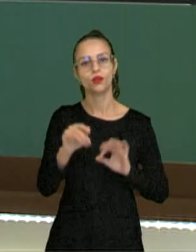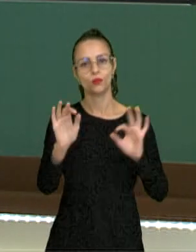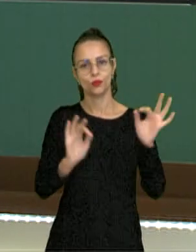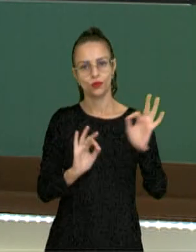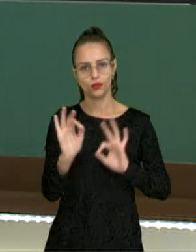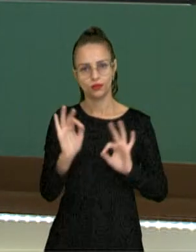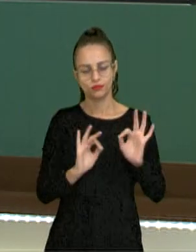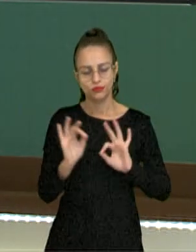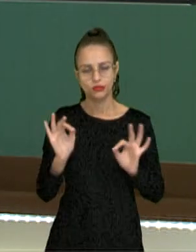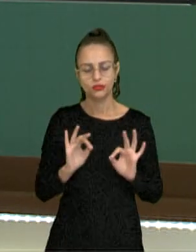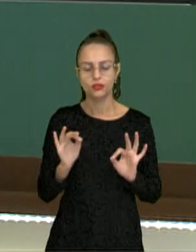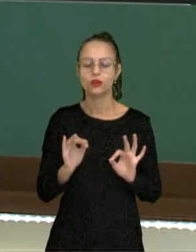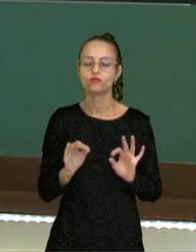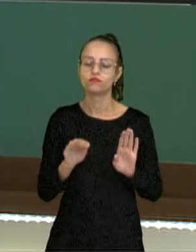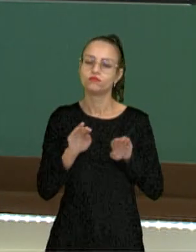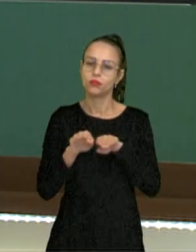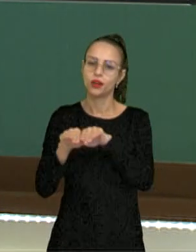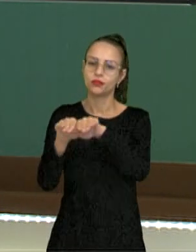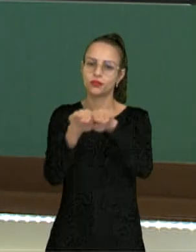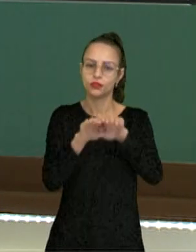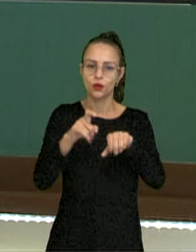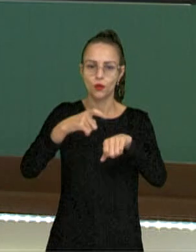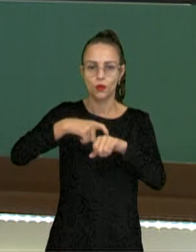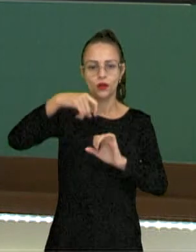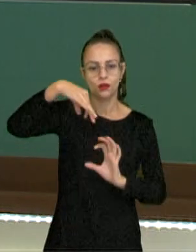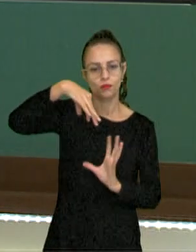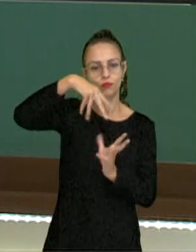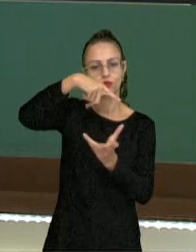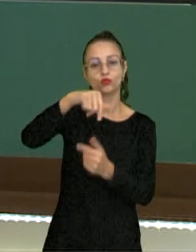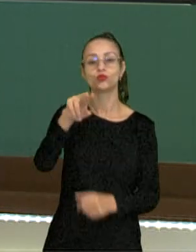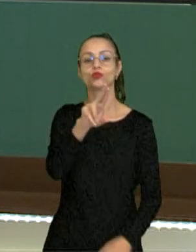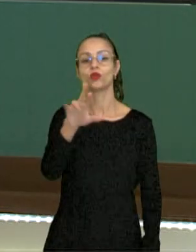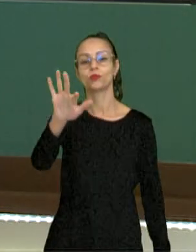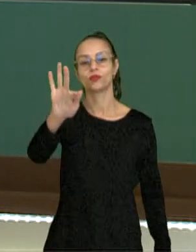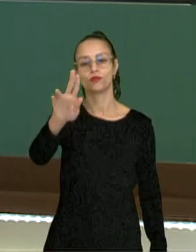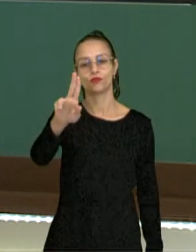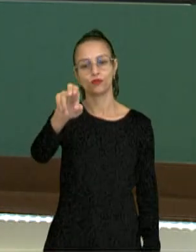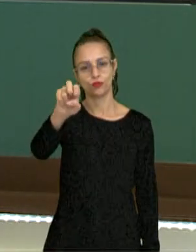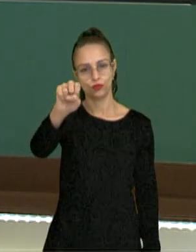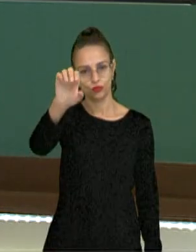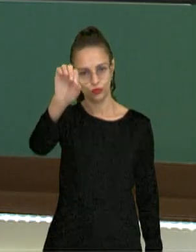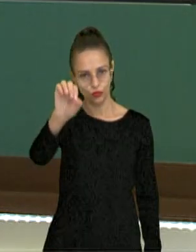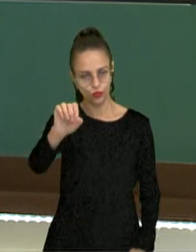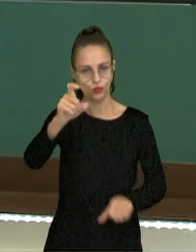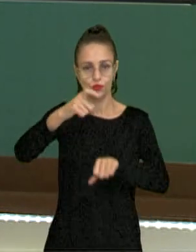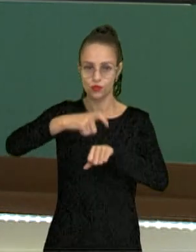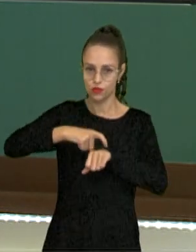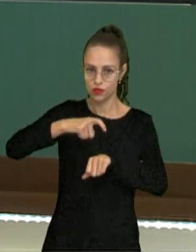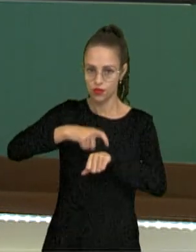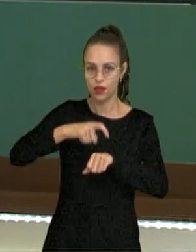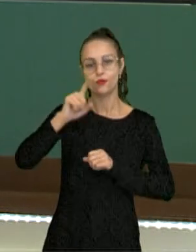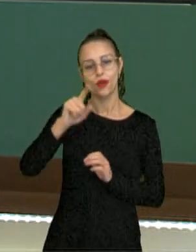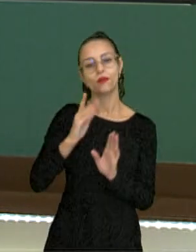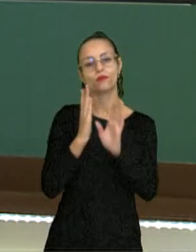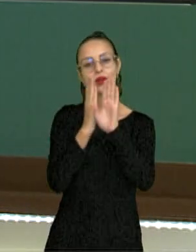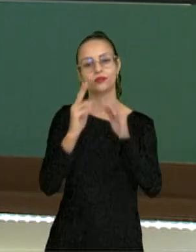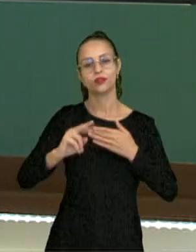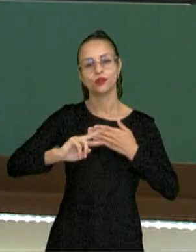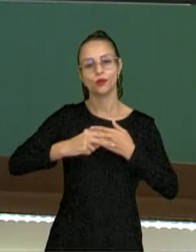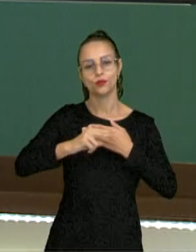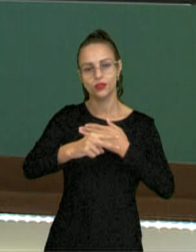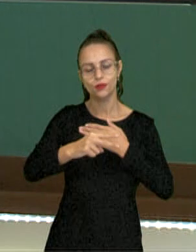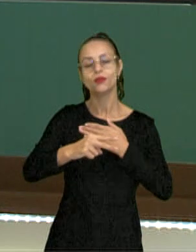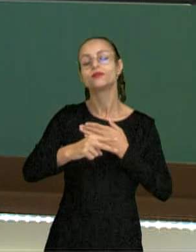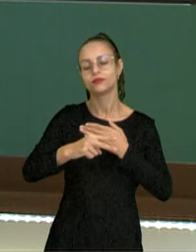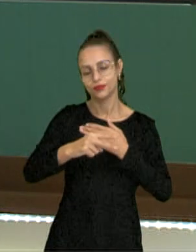organização, né, a padronização das horas no mundo, que nós chamamos de fusos horários e que é uma consequência ali do movimento